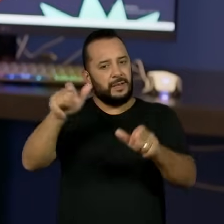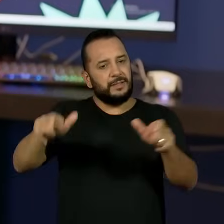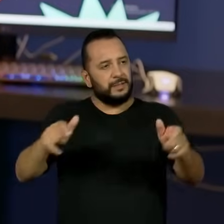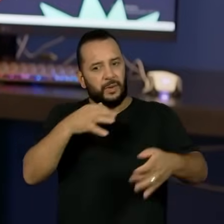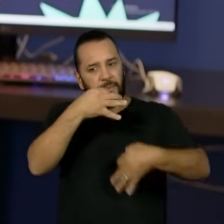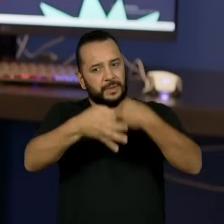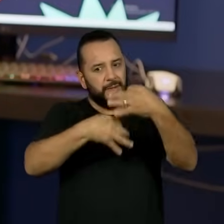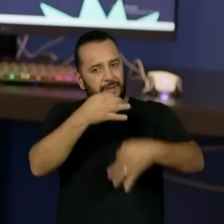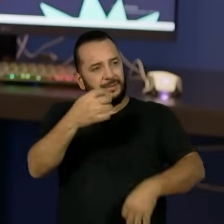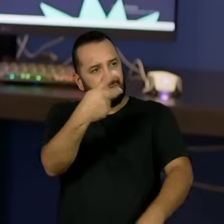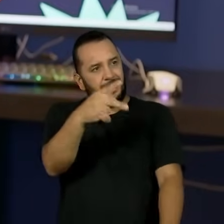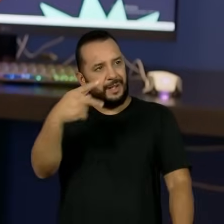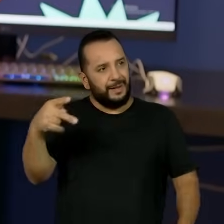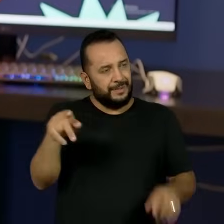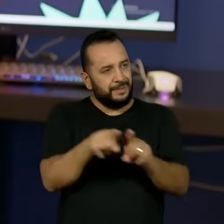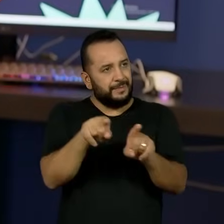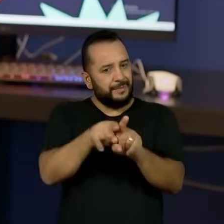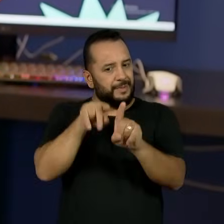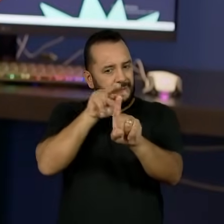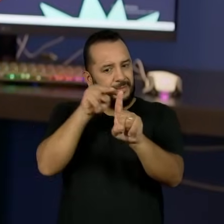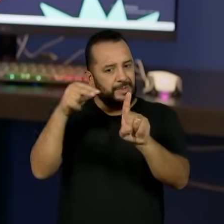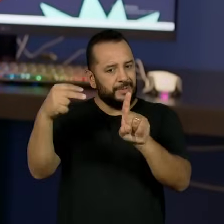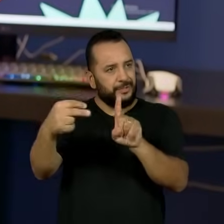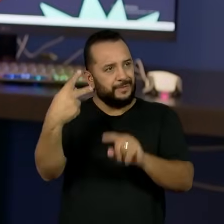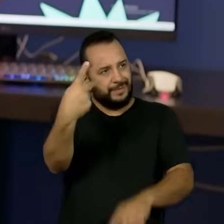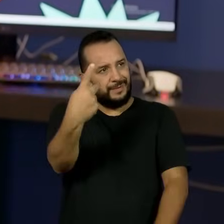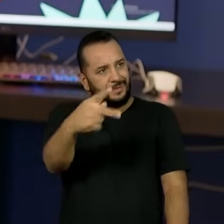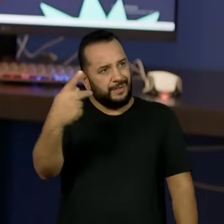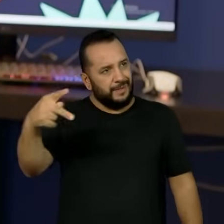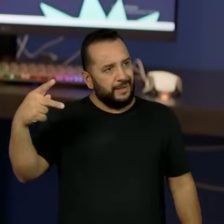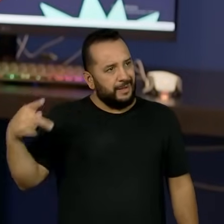da perspectiva delas no sentido de